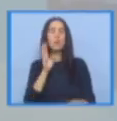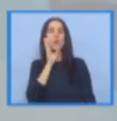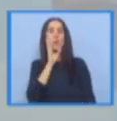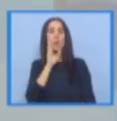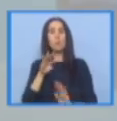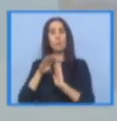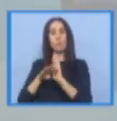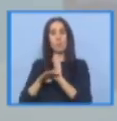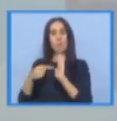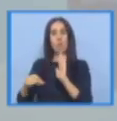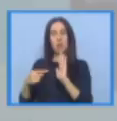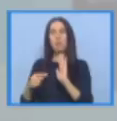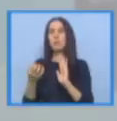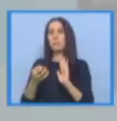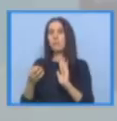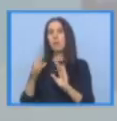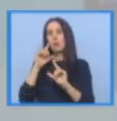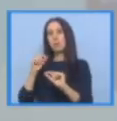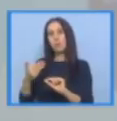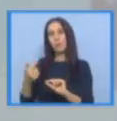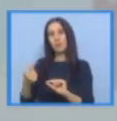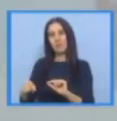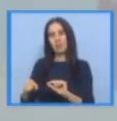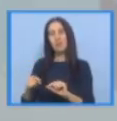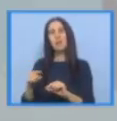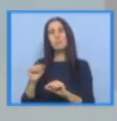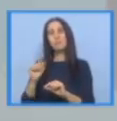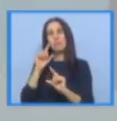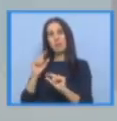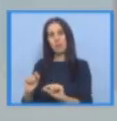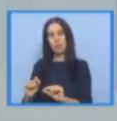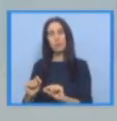logo, o programa Eclésia também passa pela Antena 1, na sua edição